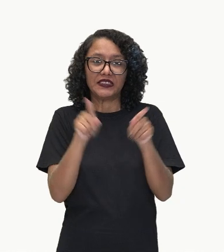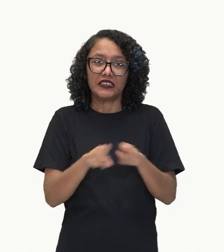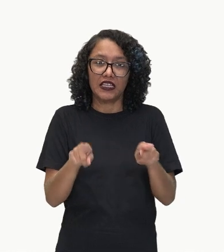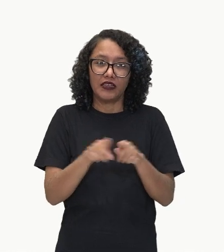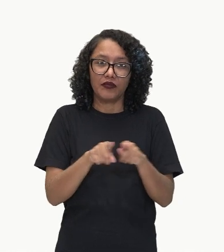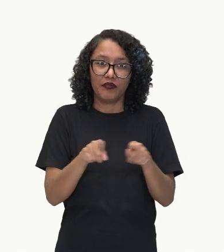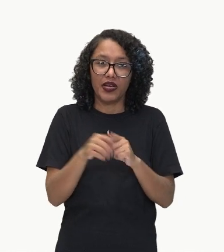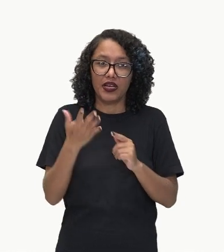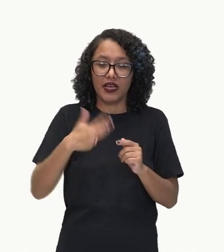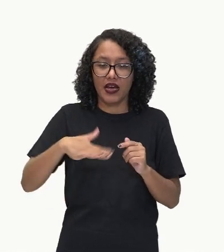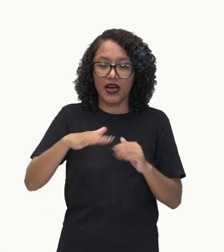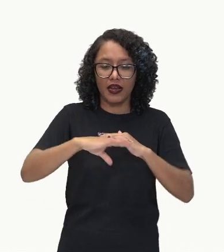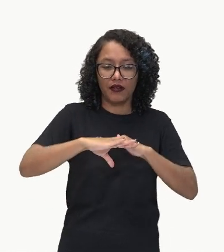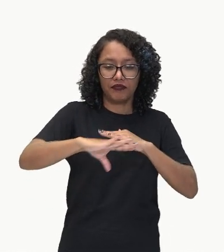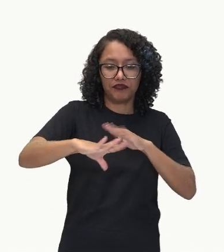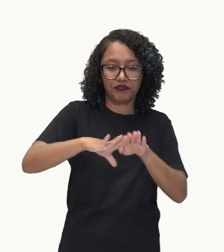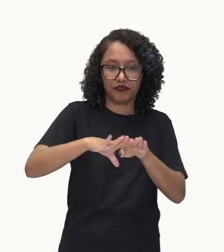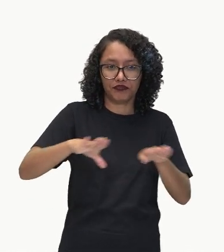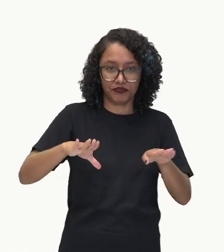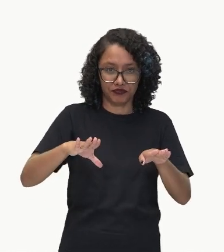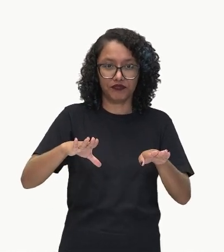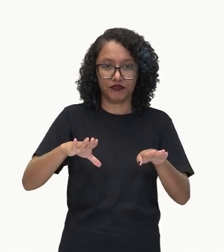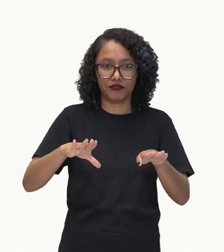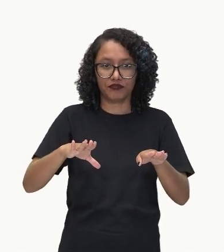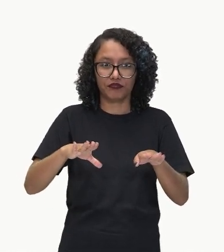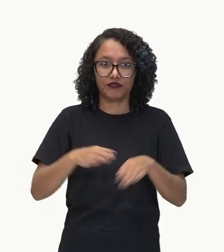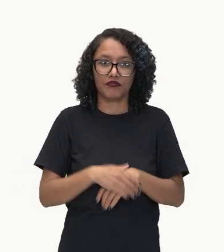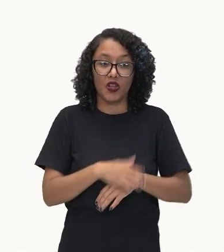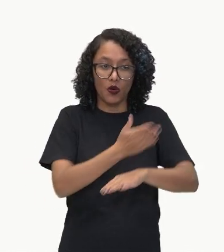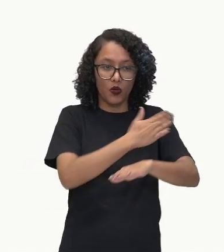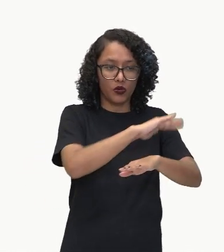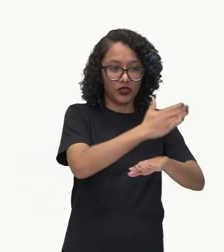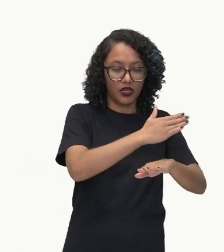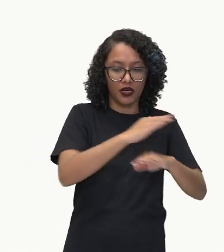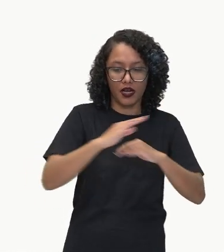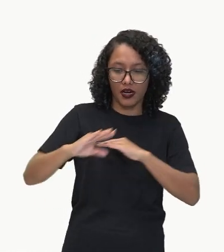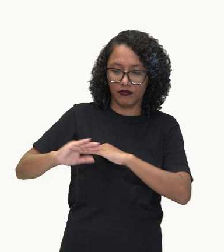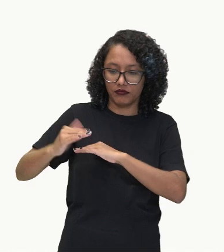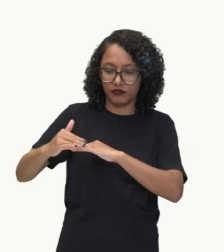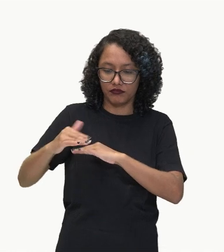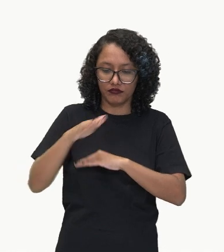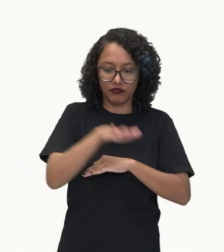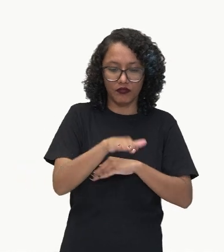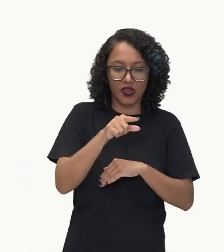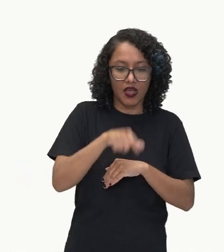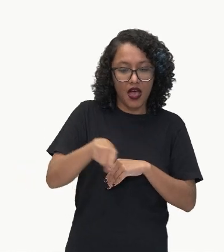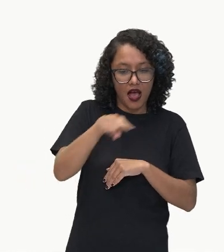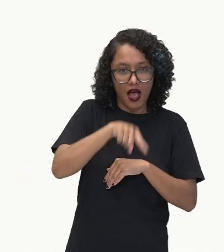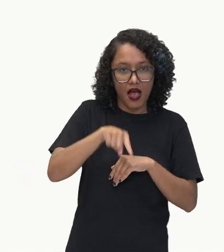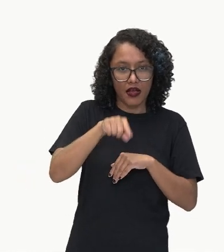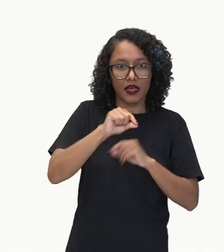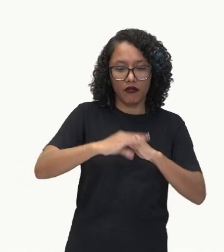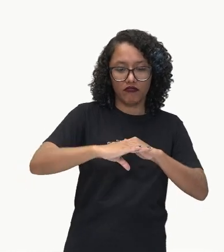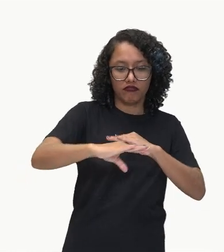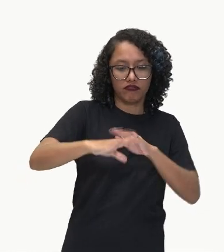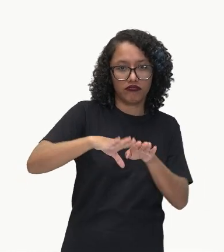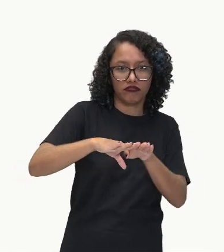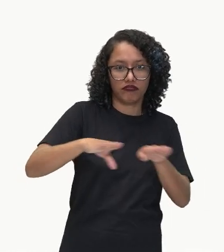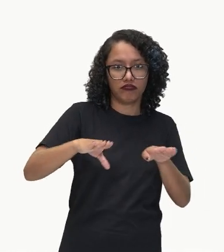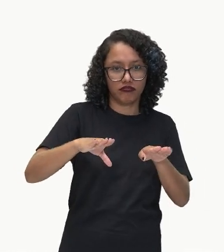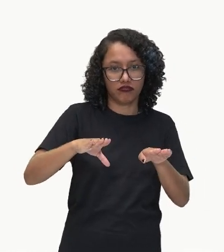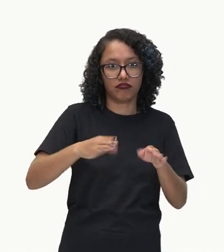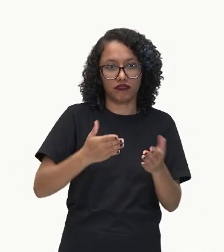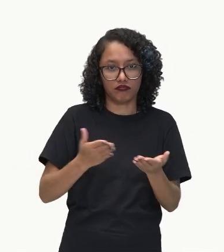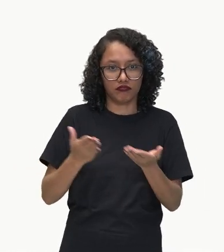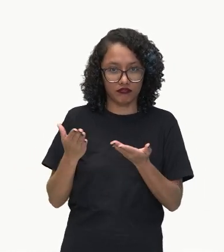planície Indo-Gangética, que vai estar entre a Cordilheira do Himalaia e o Planalto do Deccan. Então, quais são as